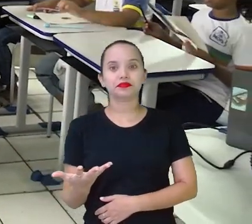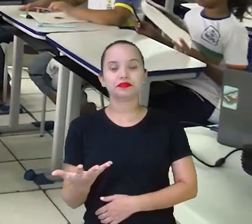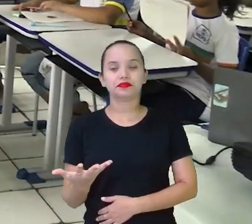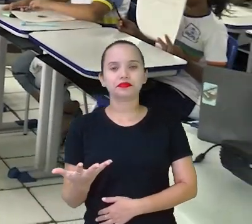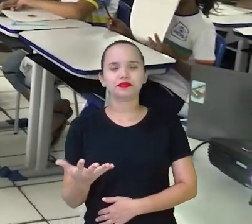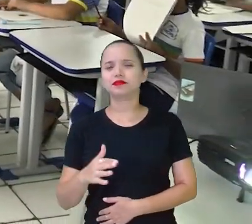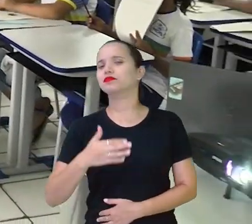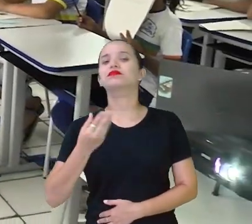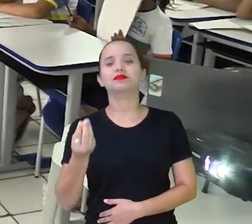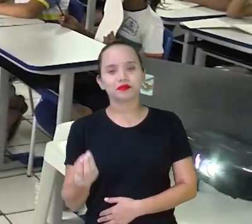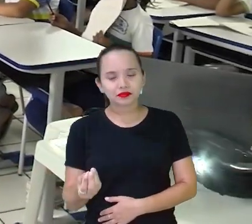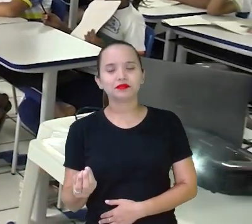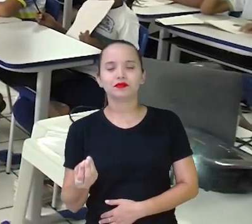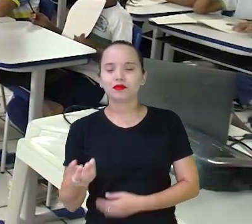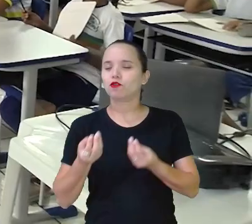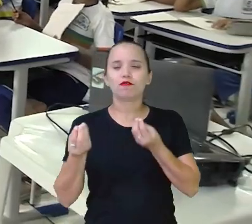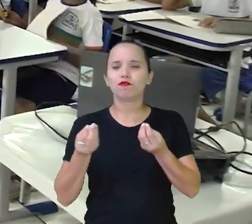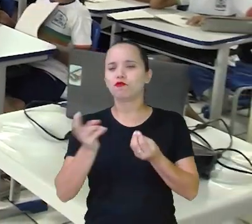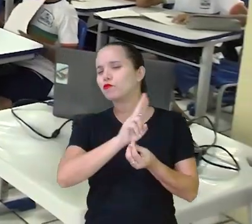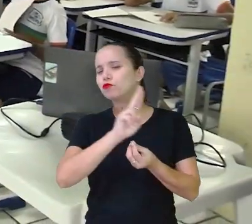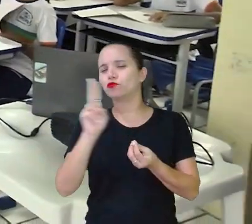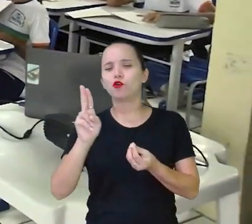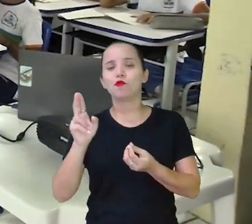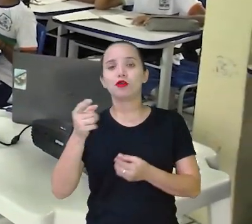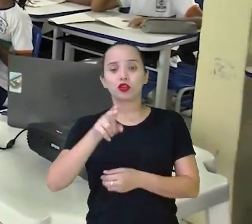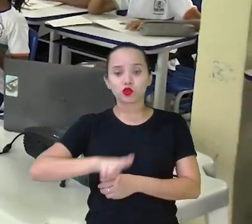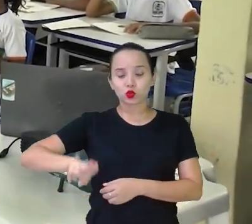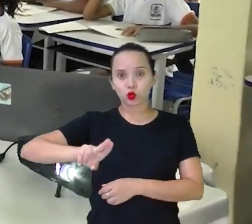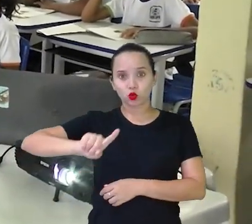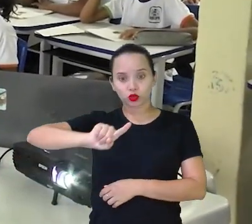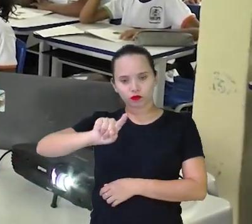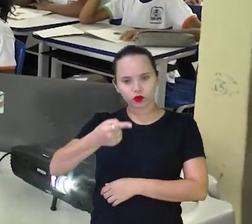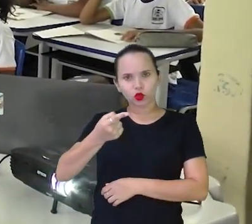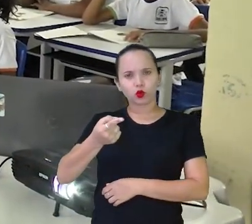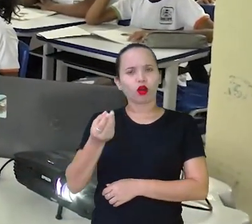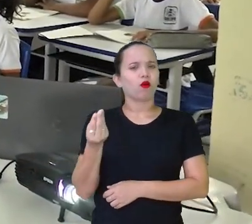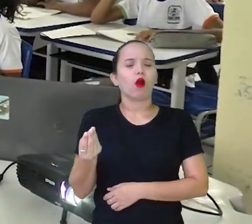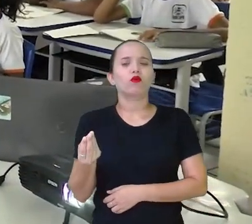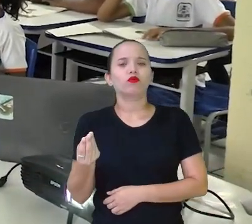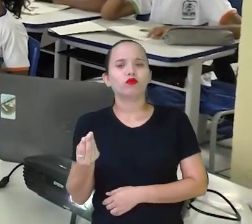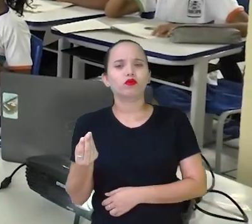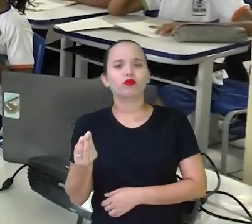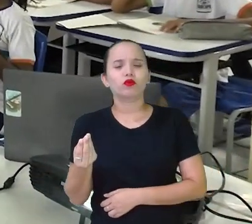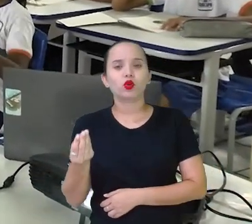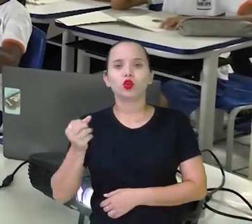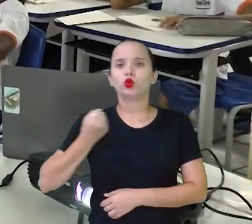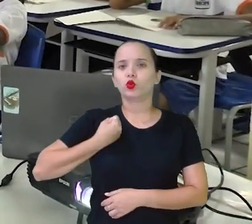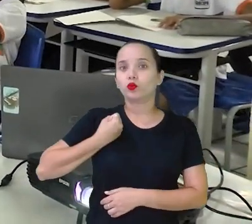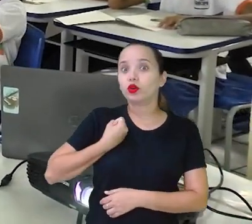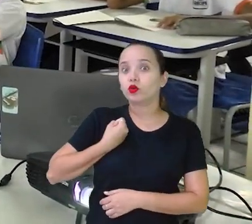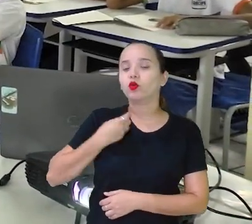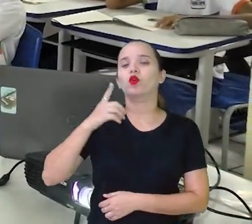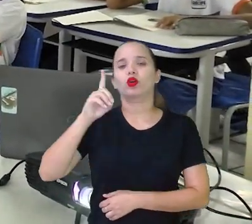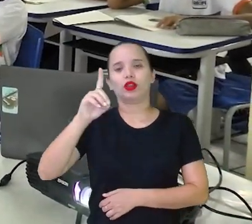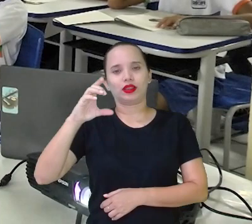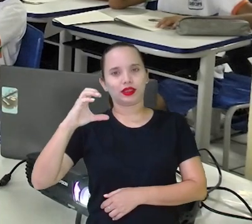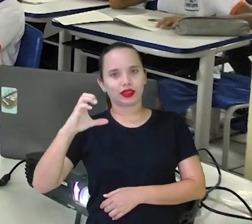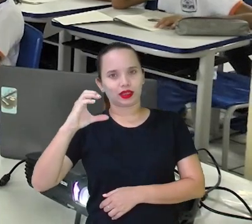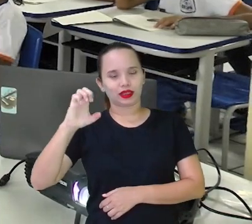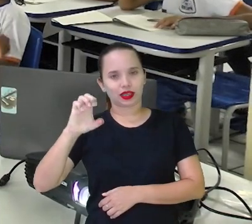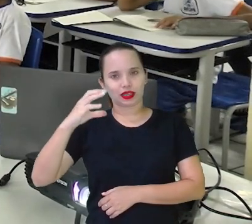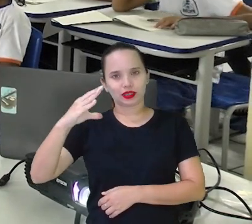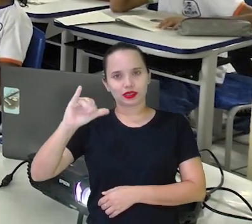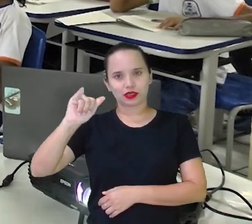Sim, que número é esse? Esses números que a gente escreve com a vírgula. Número o quê? São os números decimais. Nunca viram